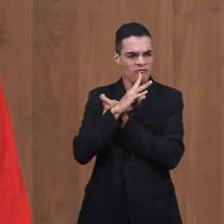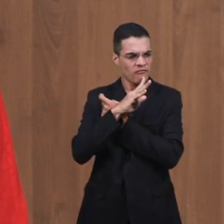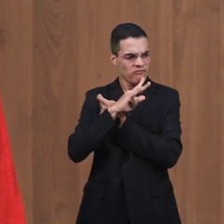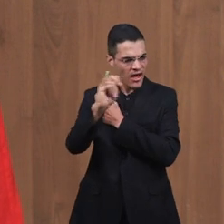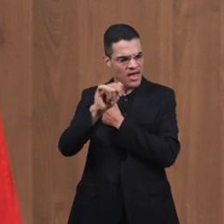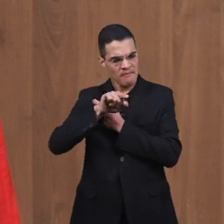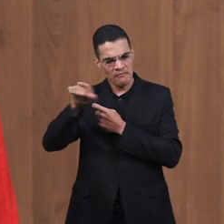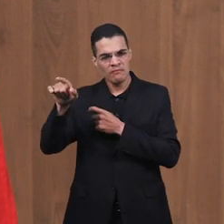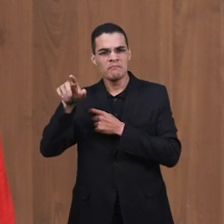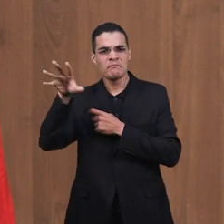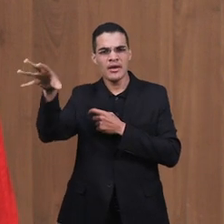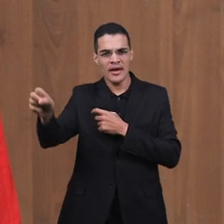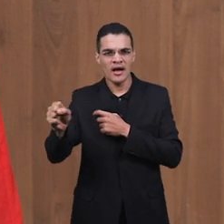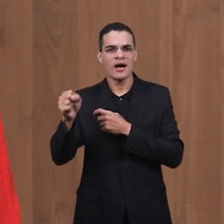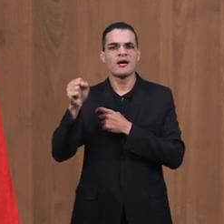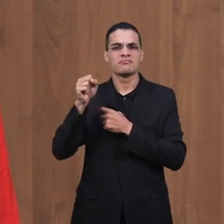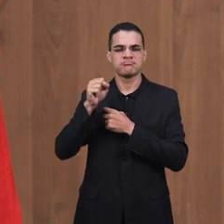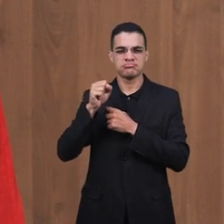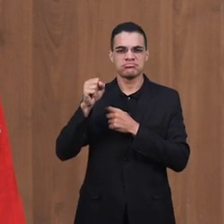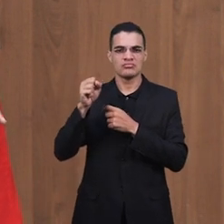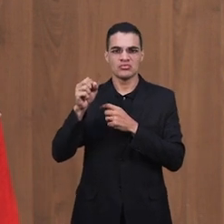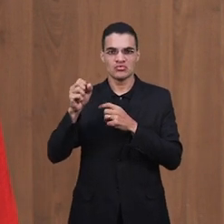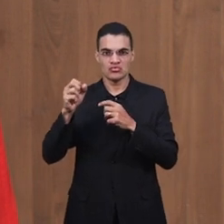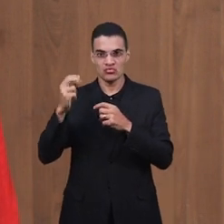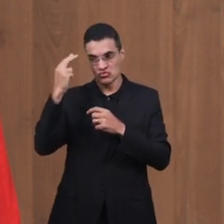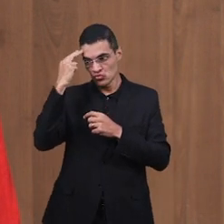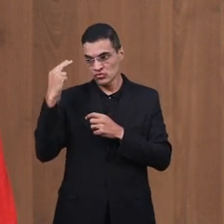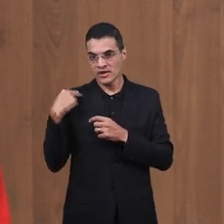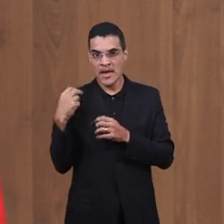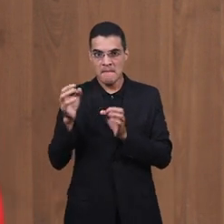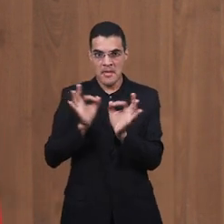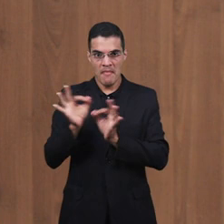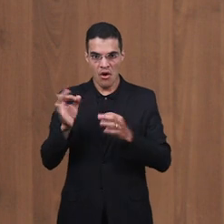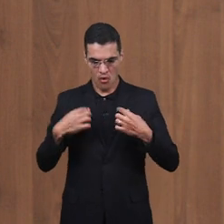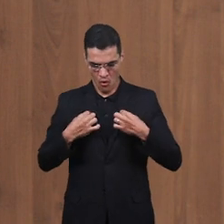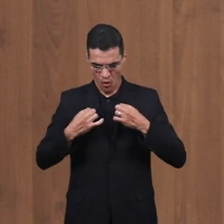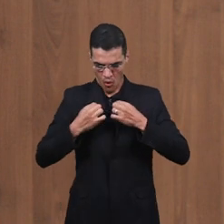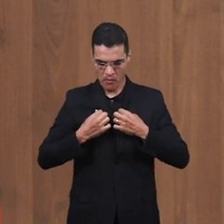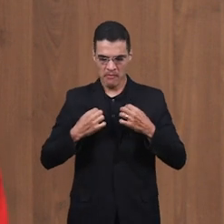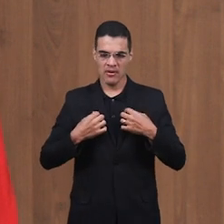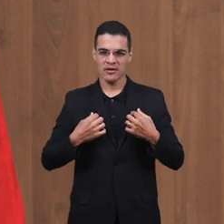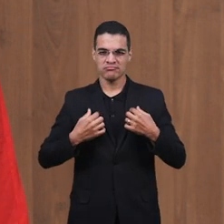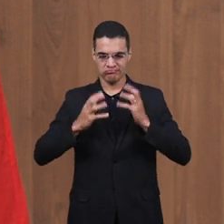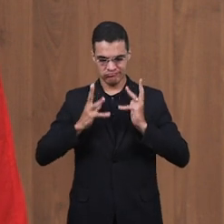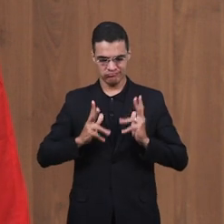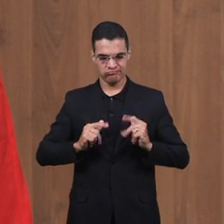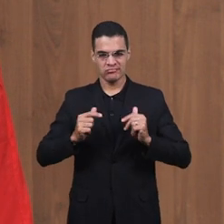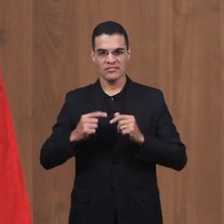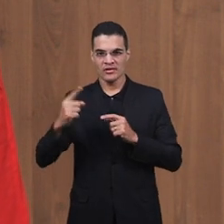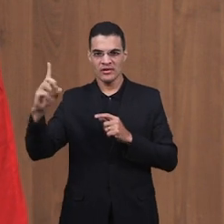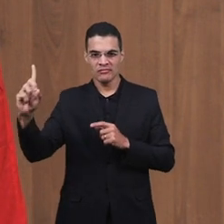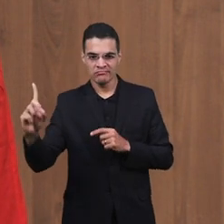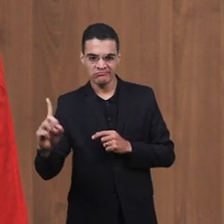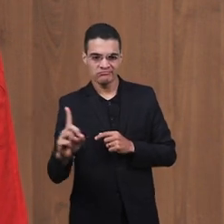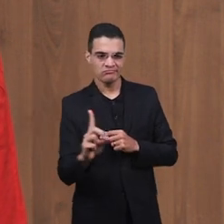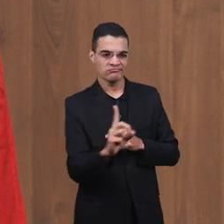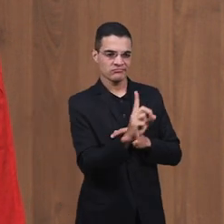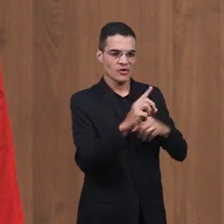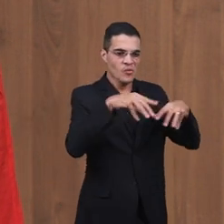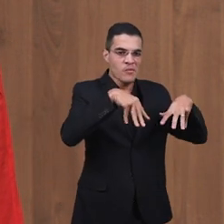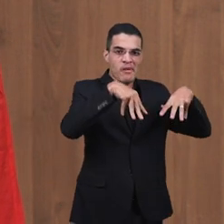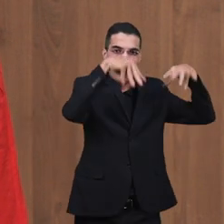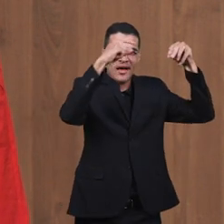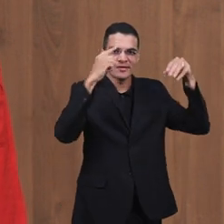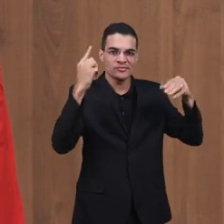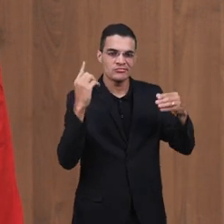buscar José na prisão. José se preparou, mudou suas vestes e foi levado ao